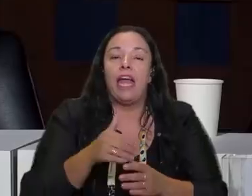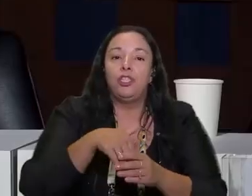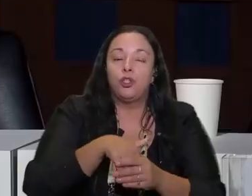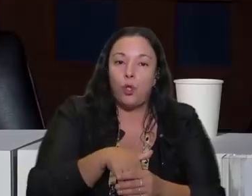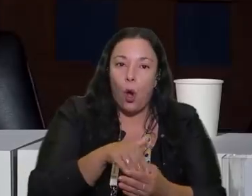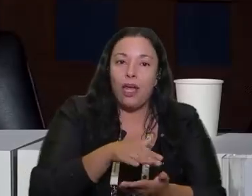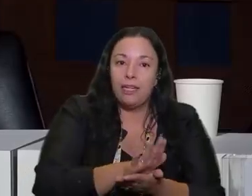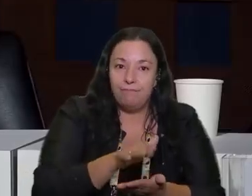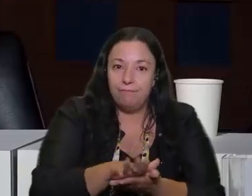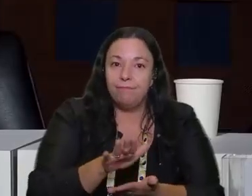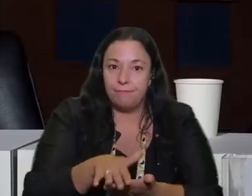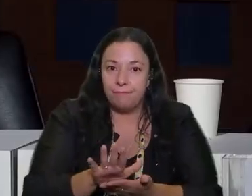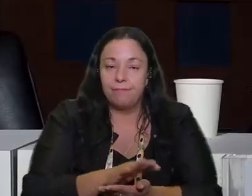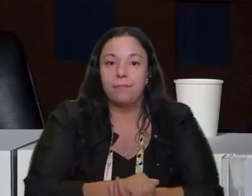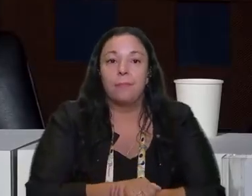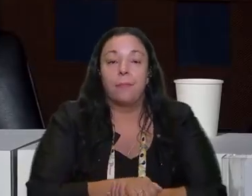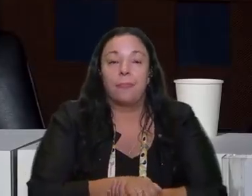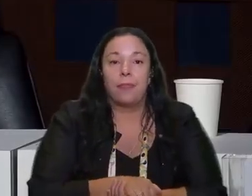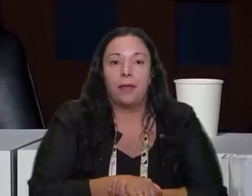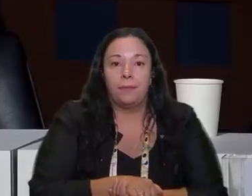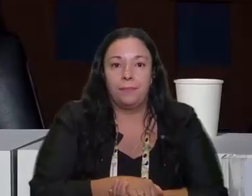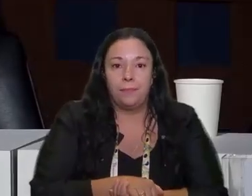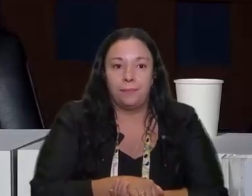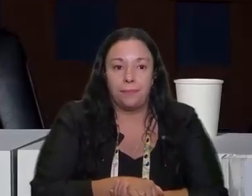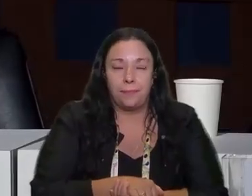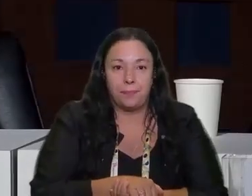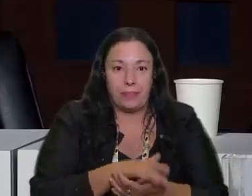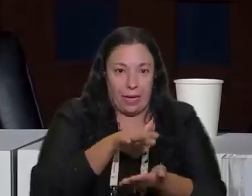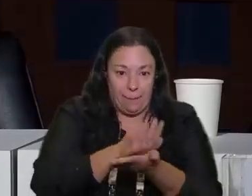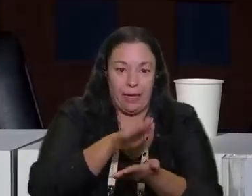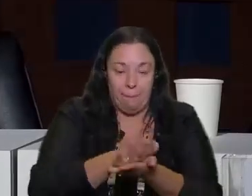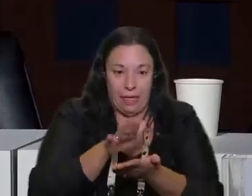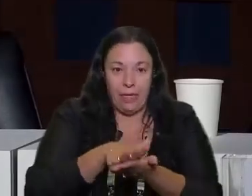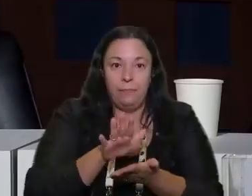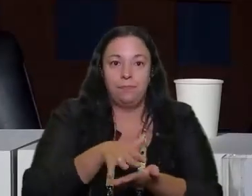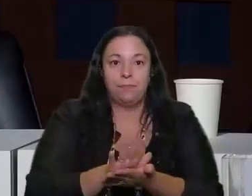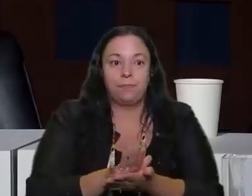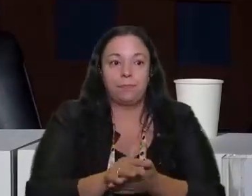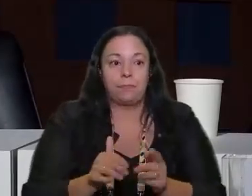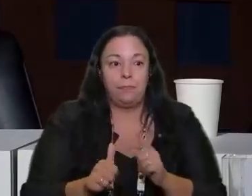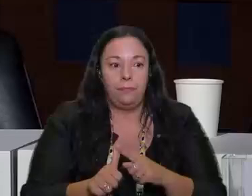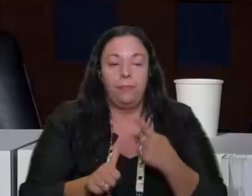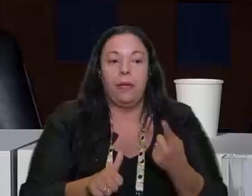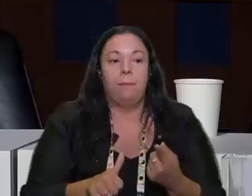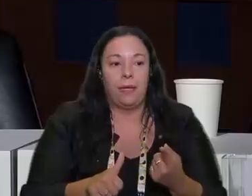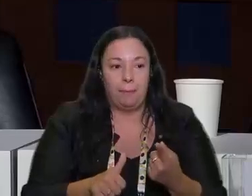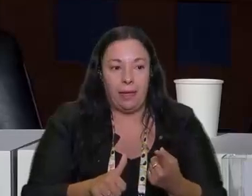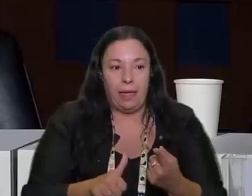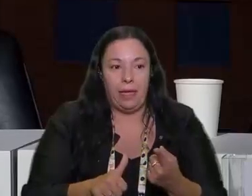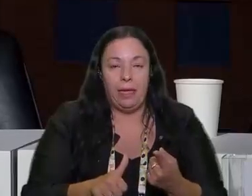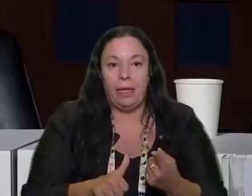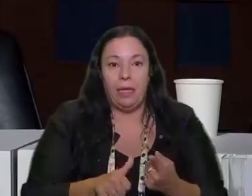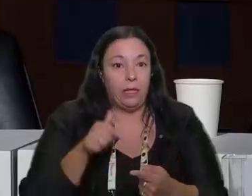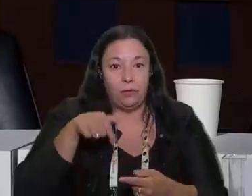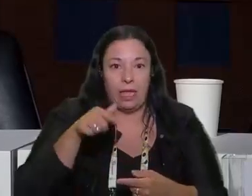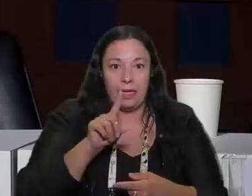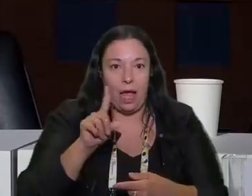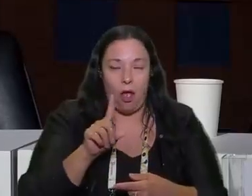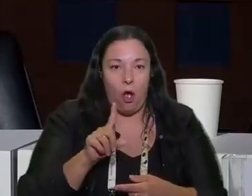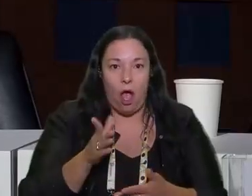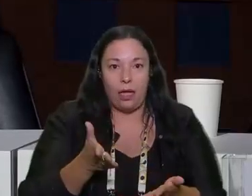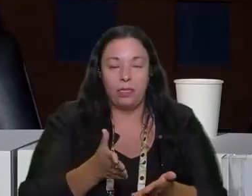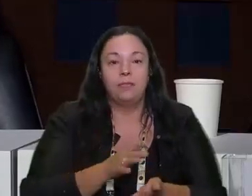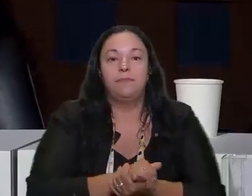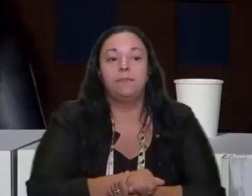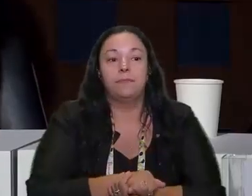uma vez eu mandei para uma editora imprimi, mandei a primeira versão desse livro, não é que saiu, não é que está aqui agora,